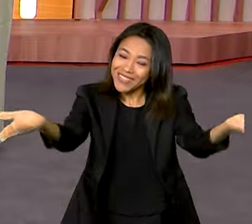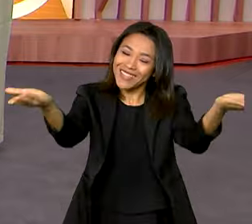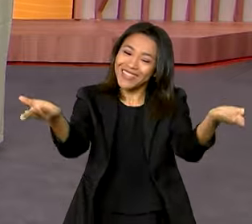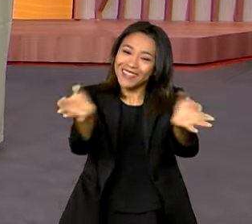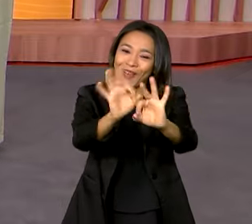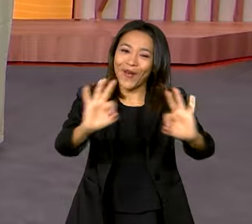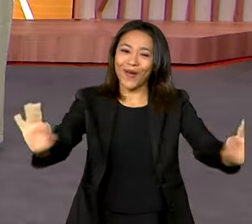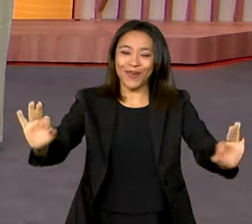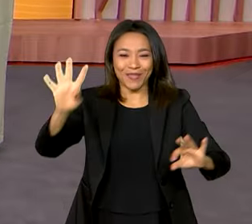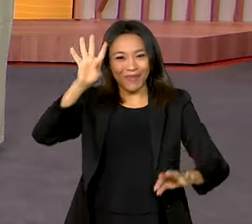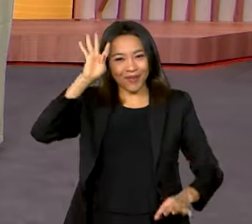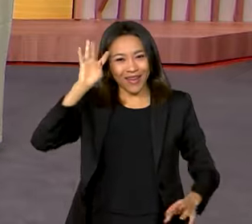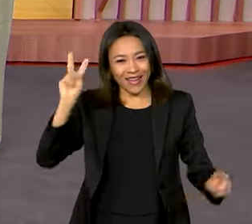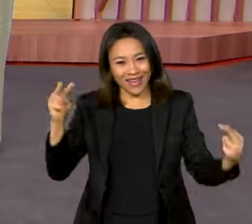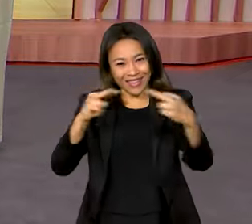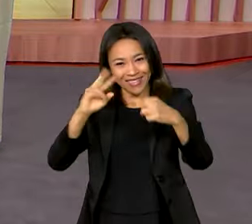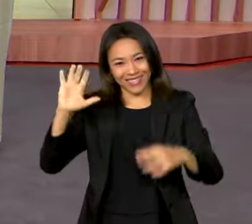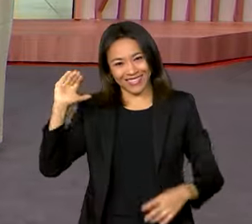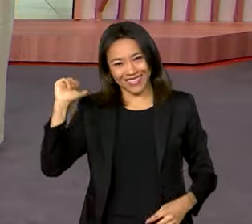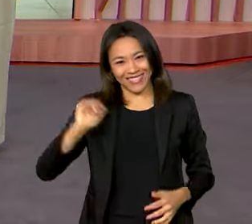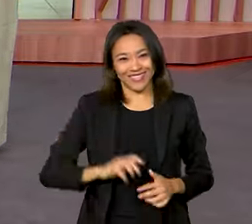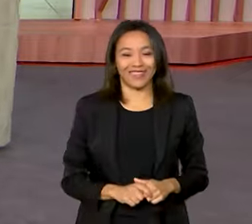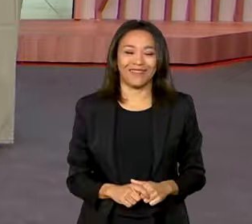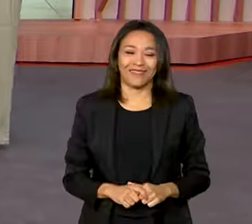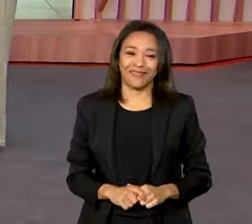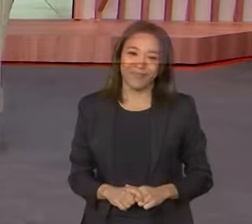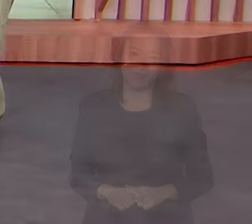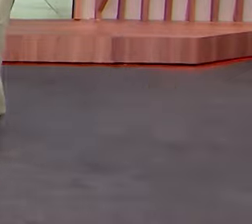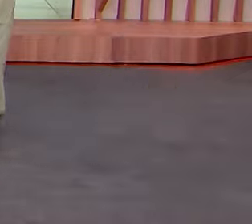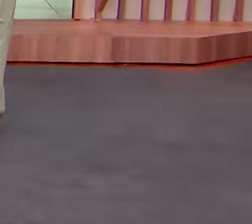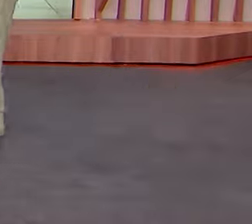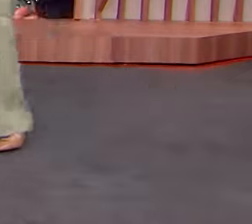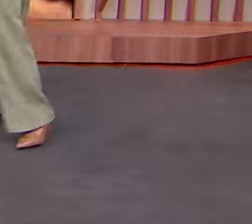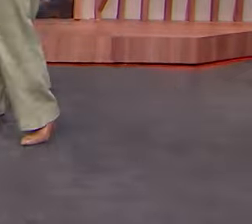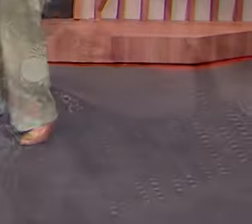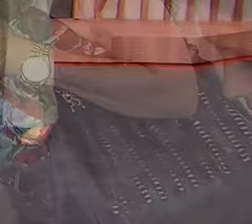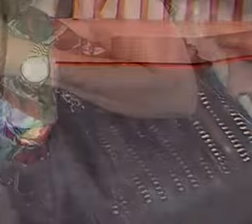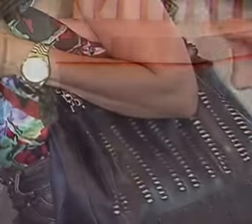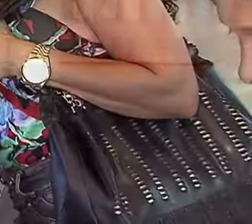uma ótima quarta-feira. Até a próxima. Tchau. Tchau. Tchau.